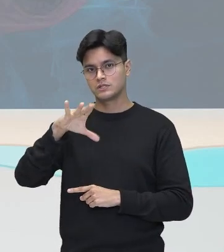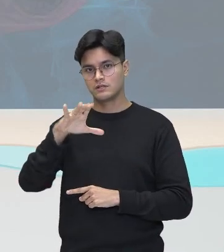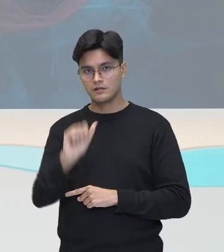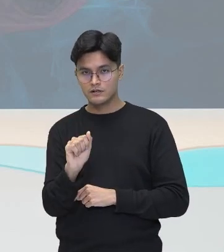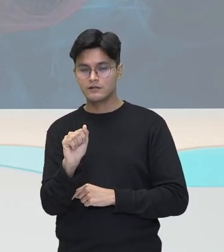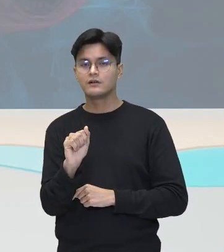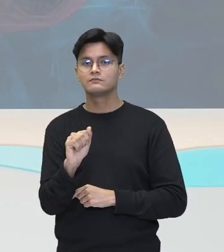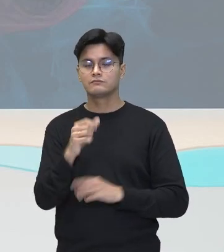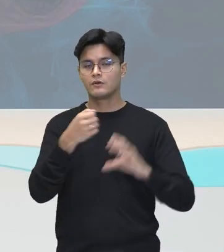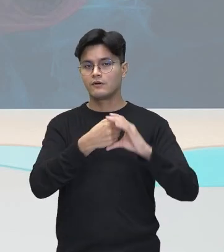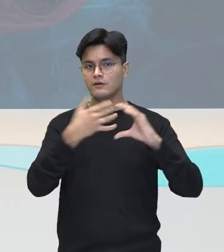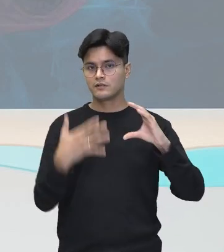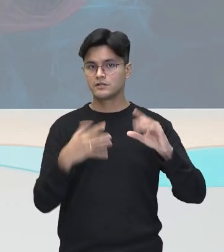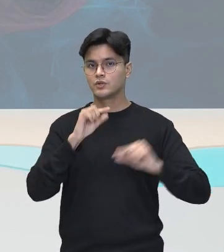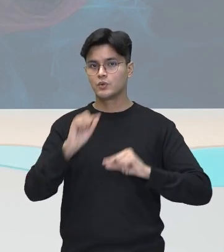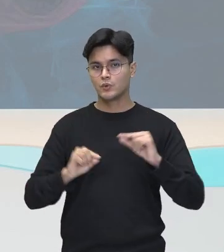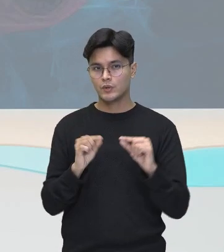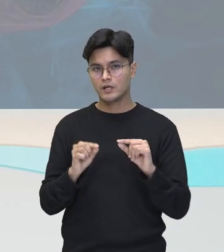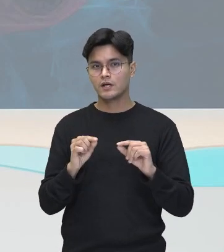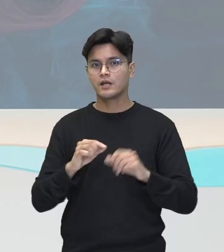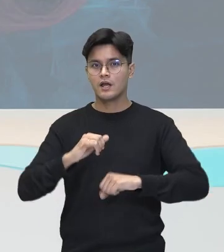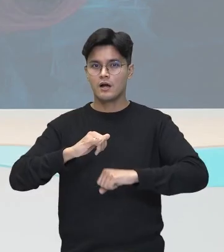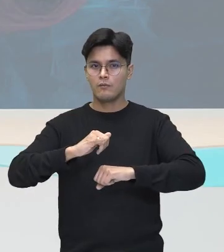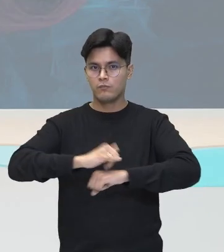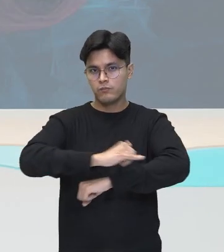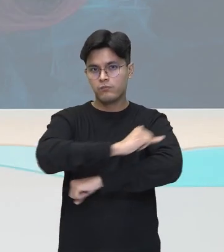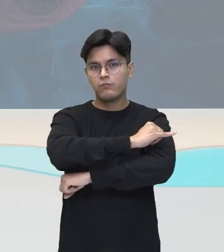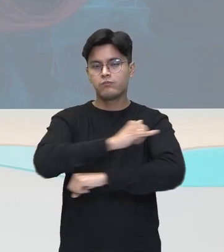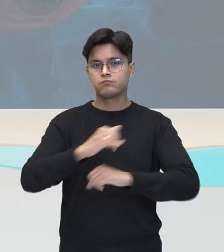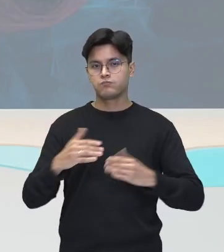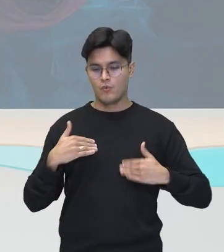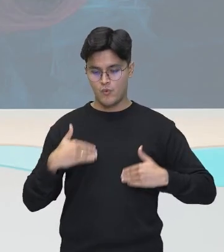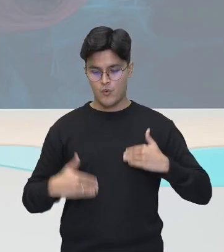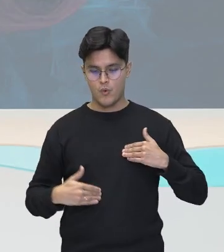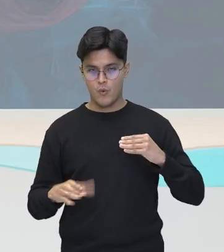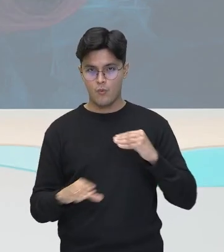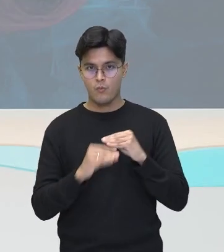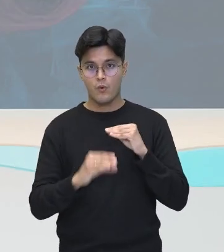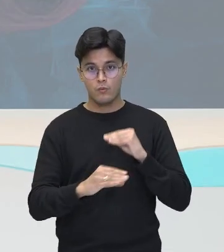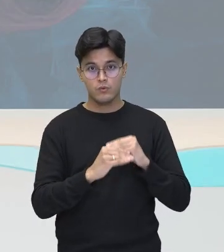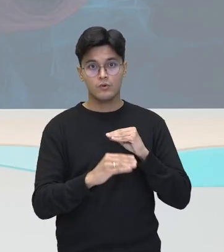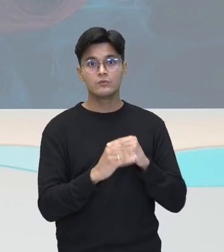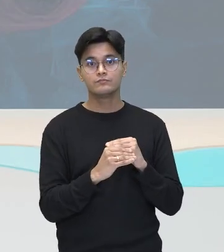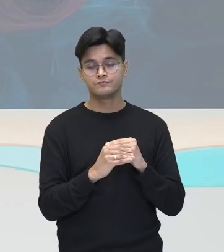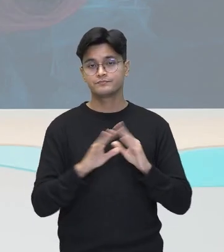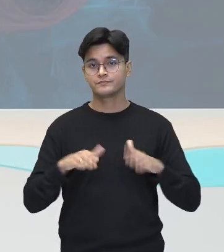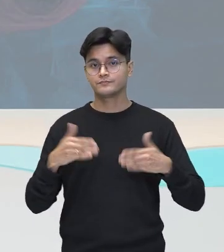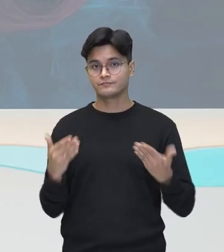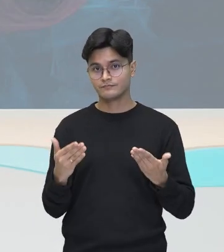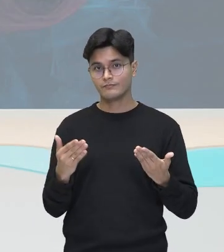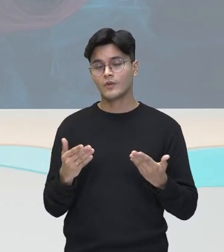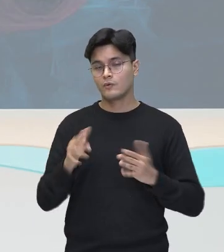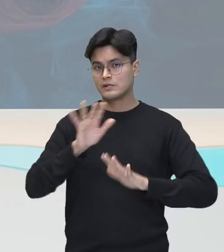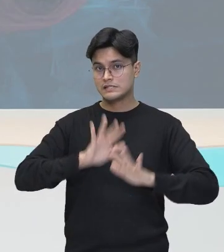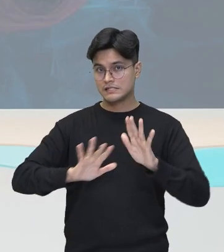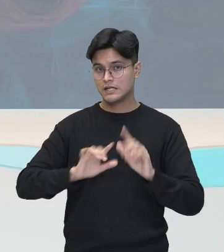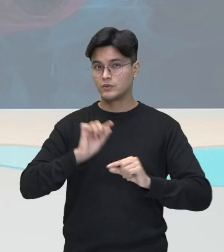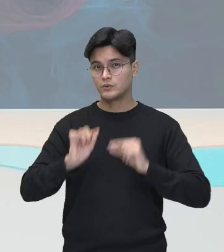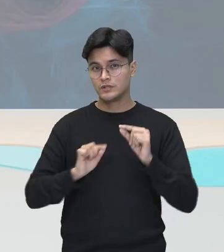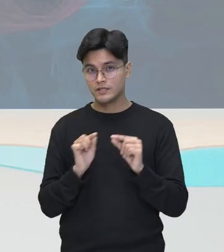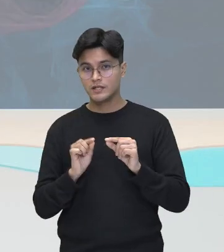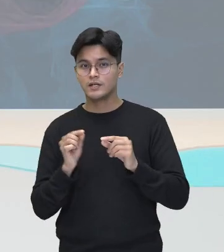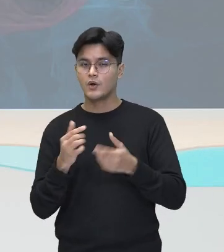pelo acúmulo excessivo de gordura no corpo, tá? Sendo fator de risco para desenvolvimento de outros